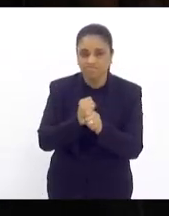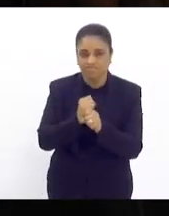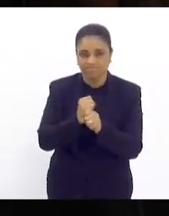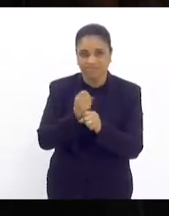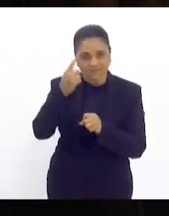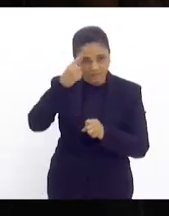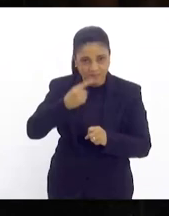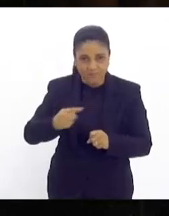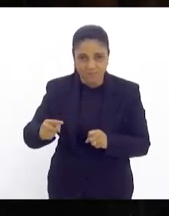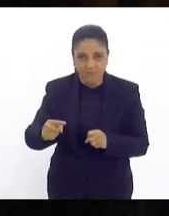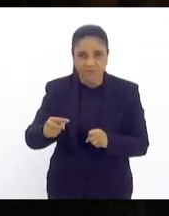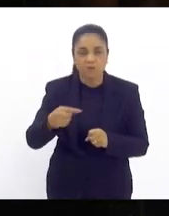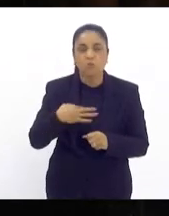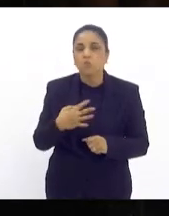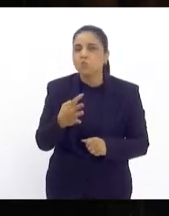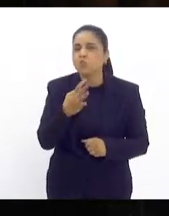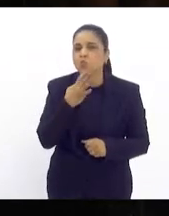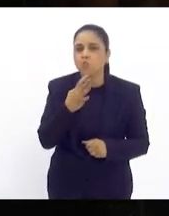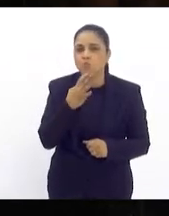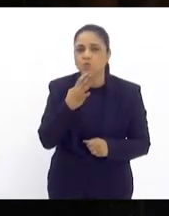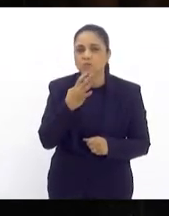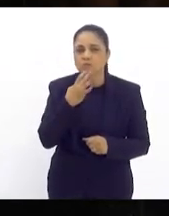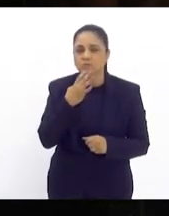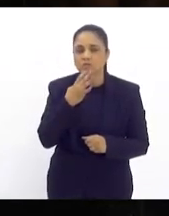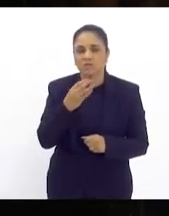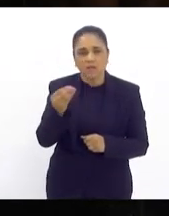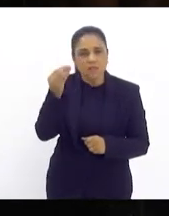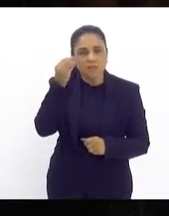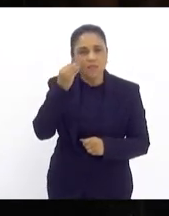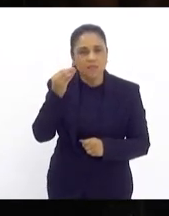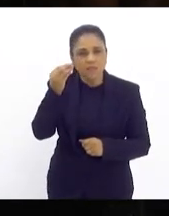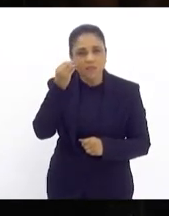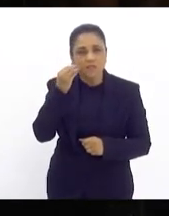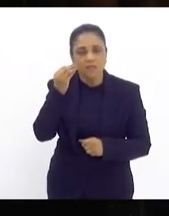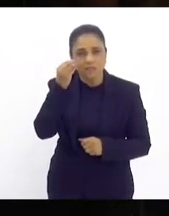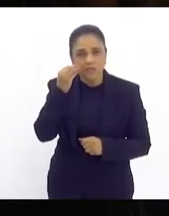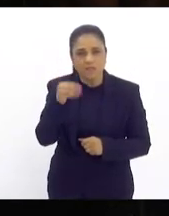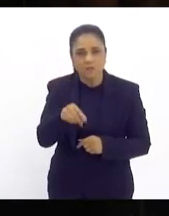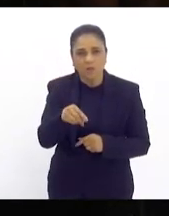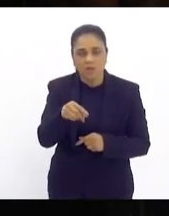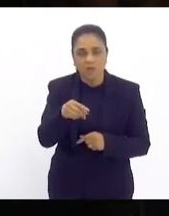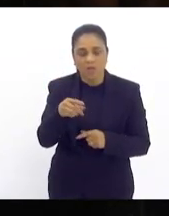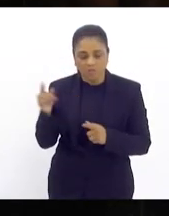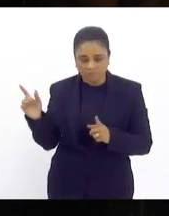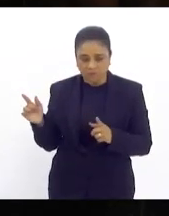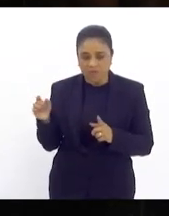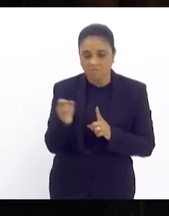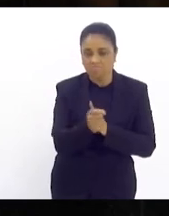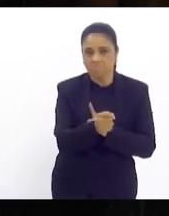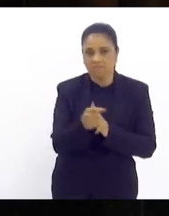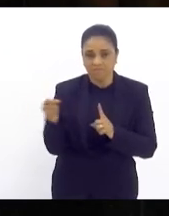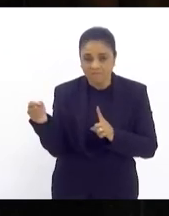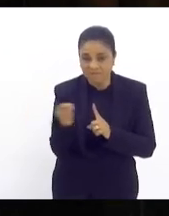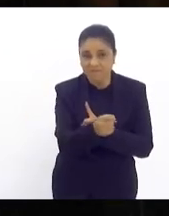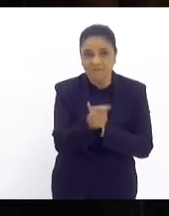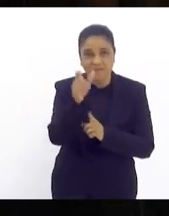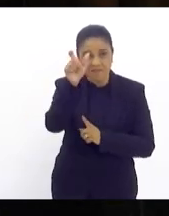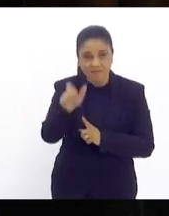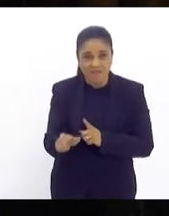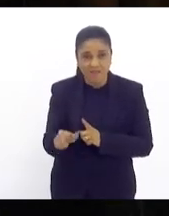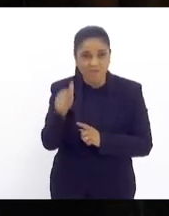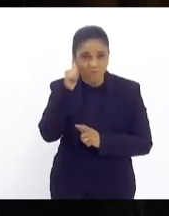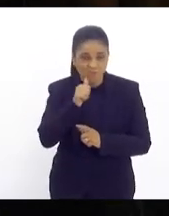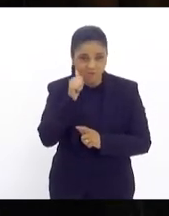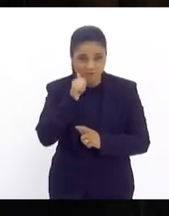que toda tentativa de inviabilizar a gente dentro desse espaço de violências